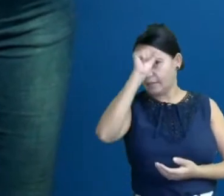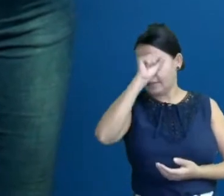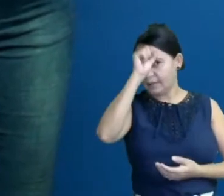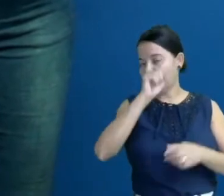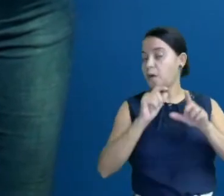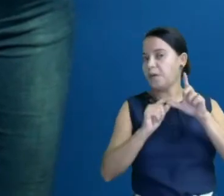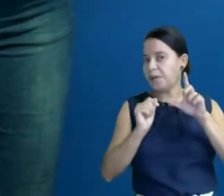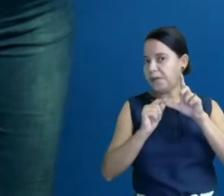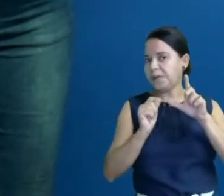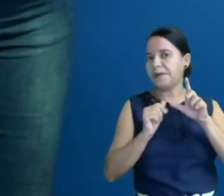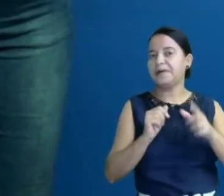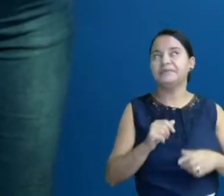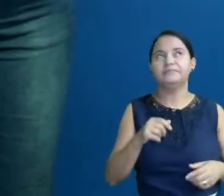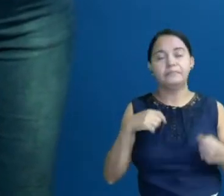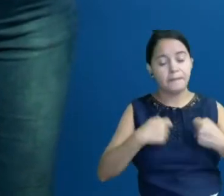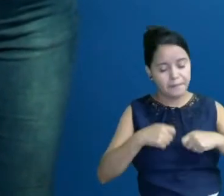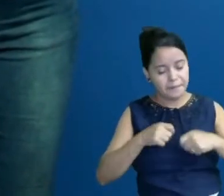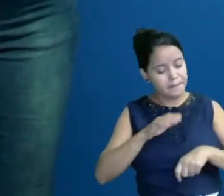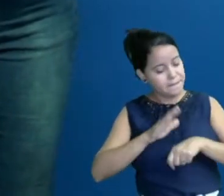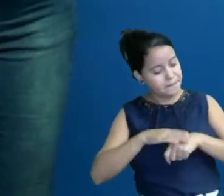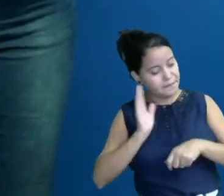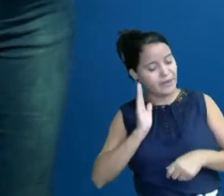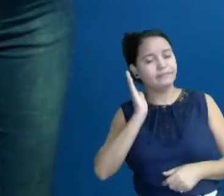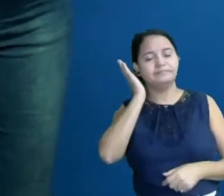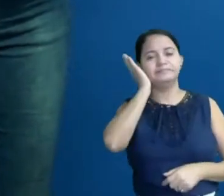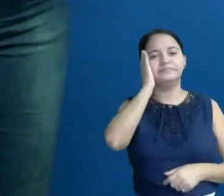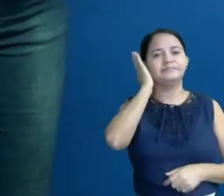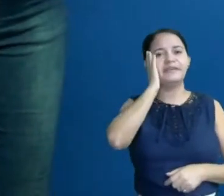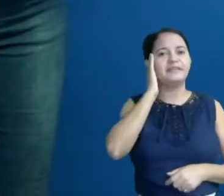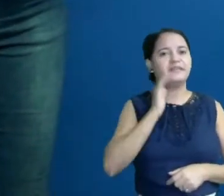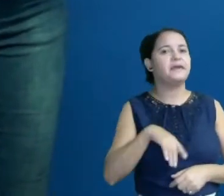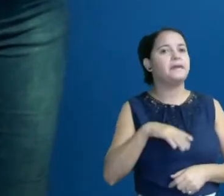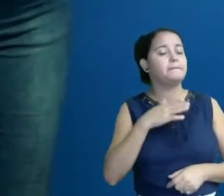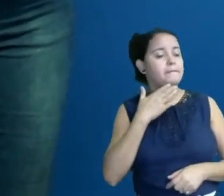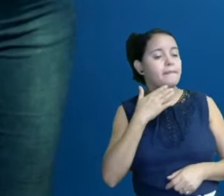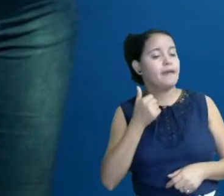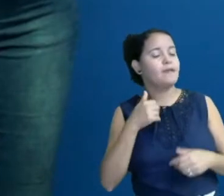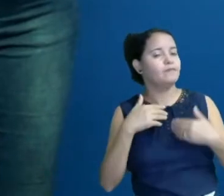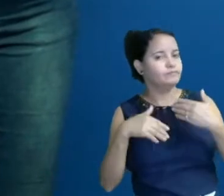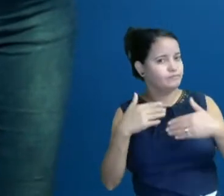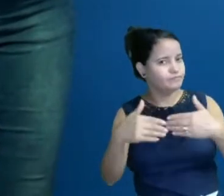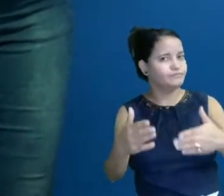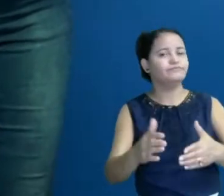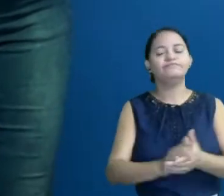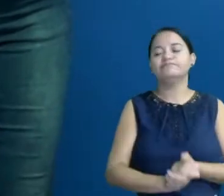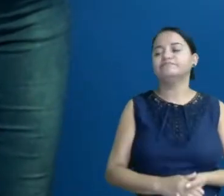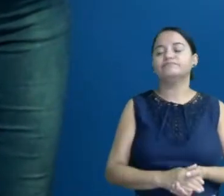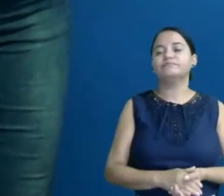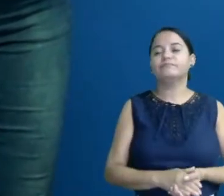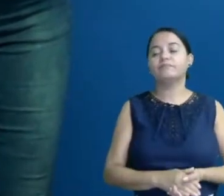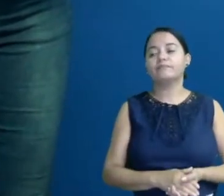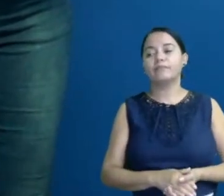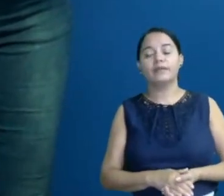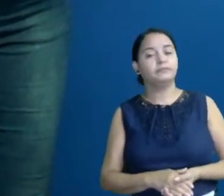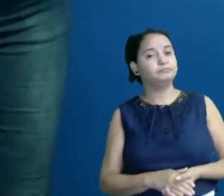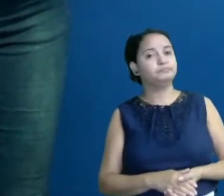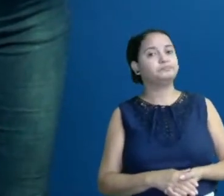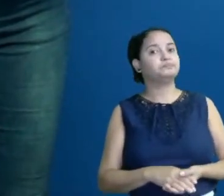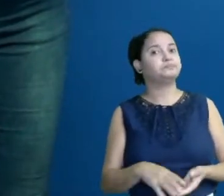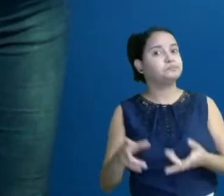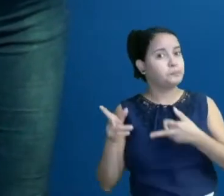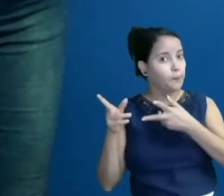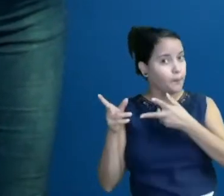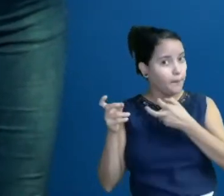porque a gente vai precisar muito prático para frente para a gente entender um outros contextos tá E aí a gente precisa